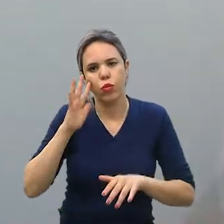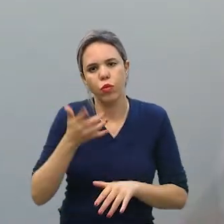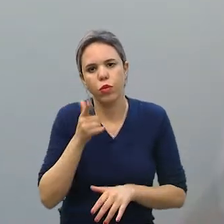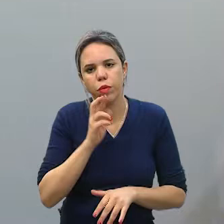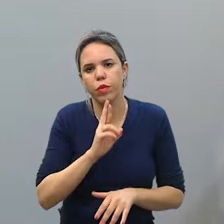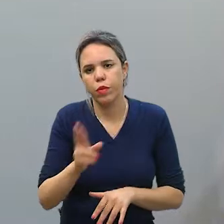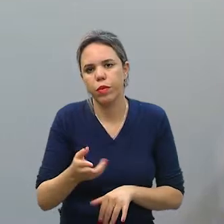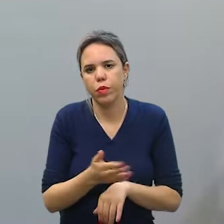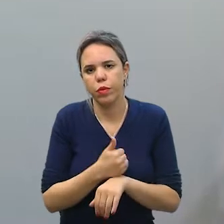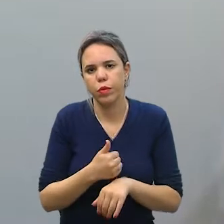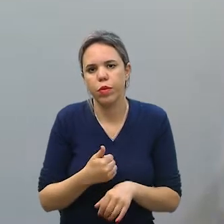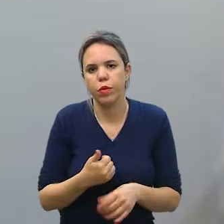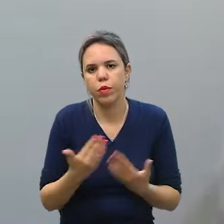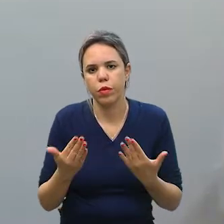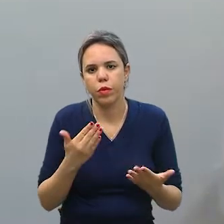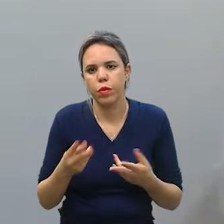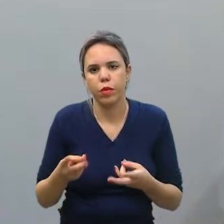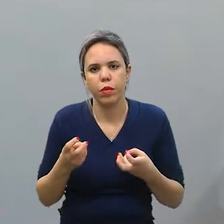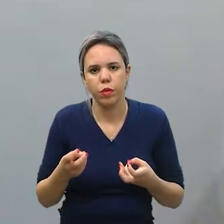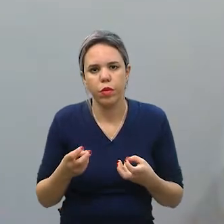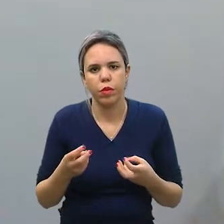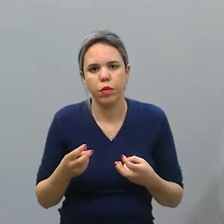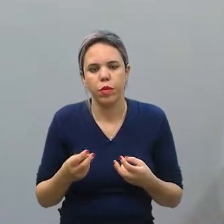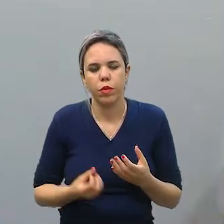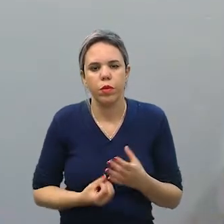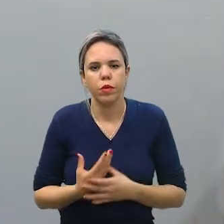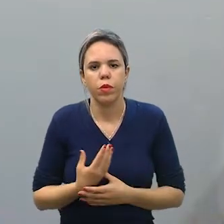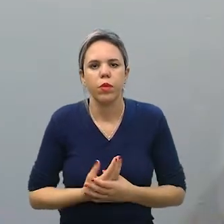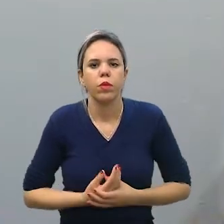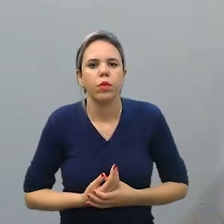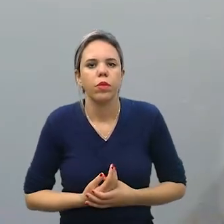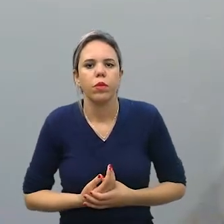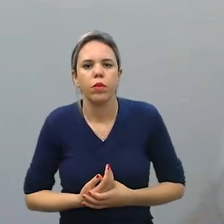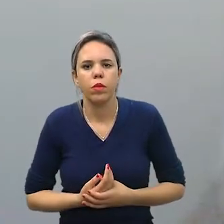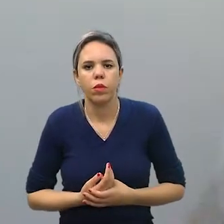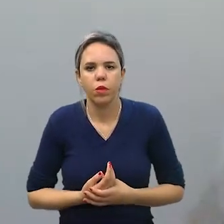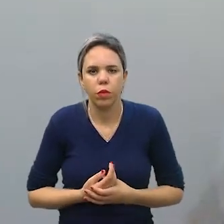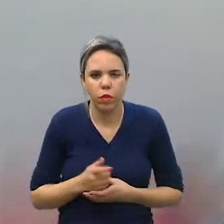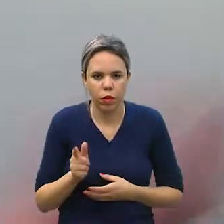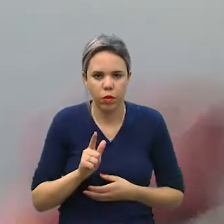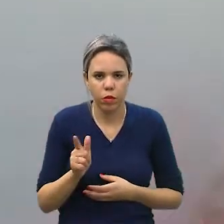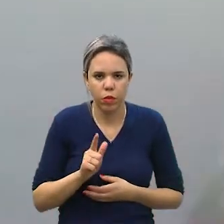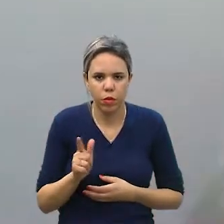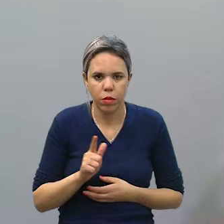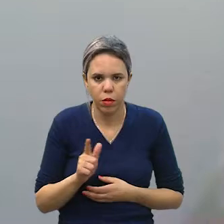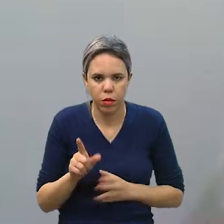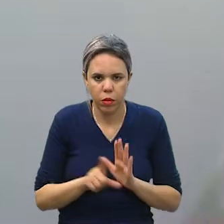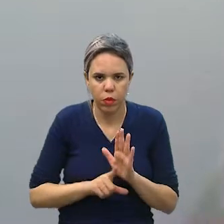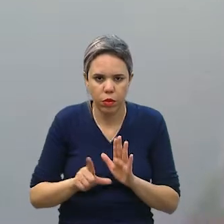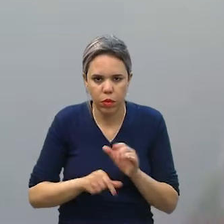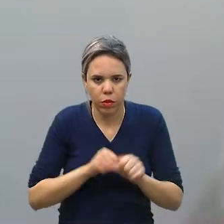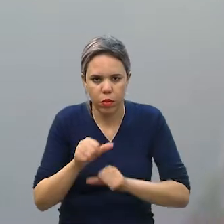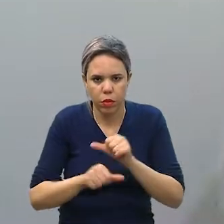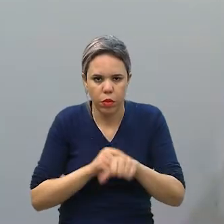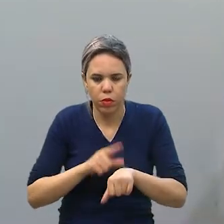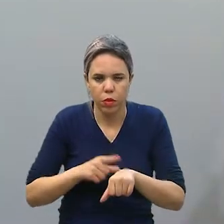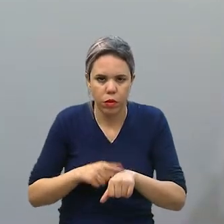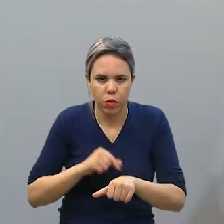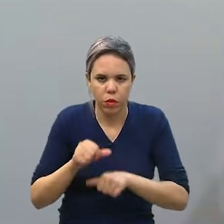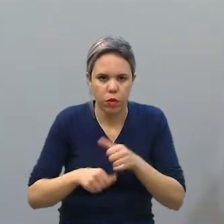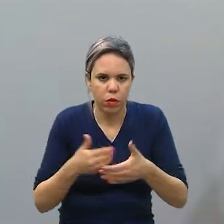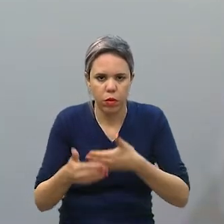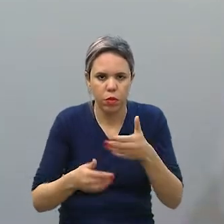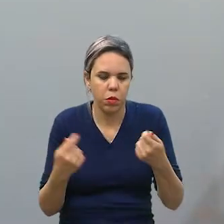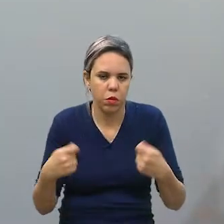questões anteriores para perceber como isso acontece. É claro que as obras mudam com o passar do tempo, então